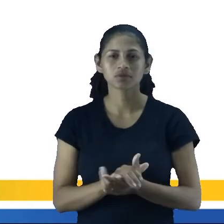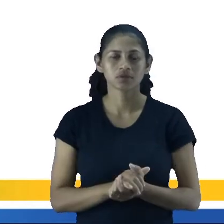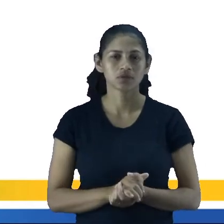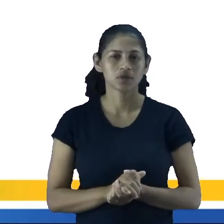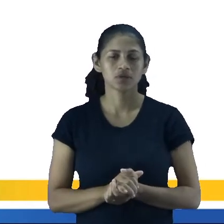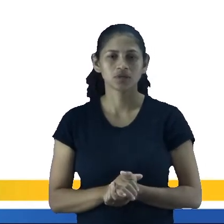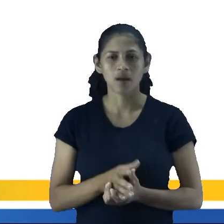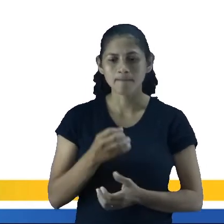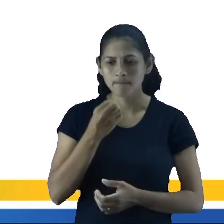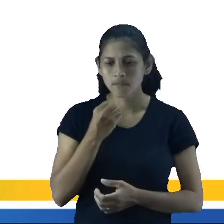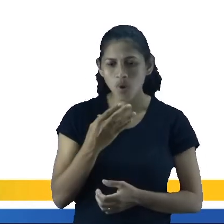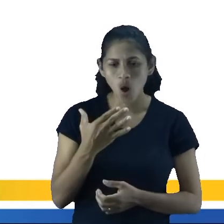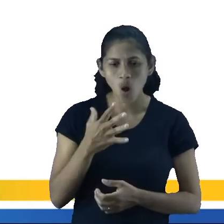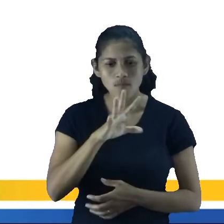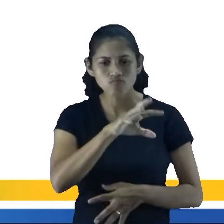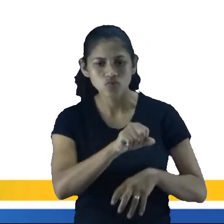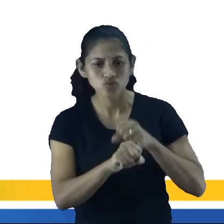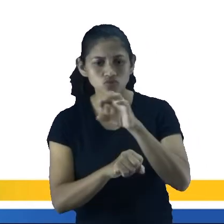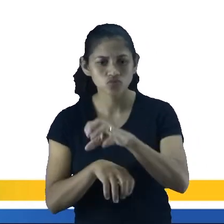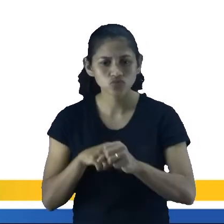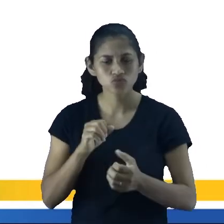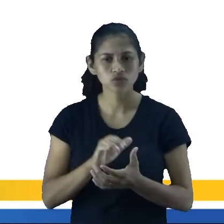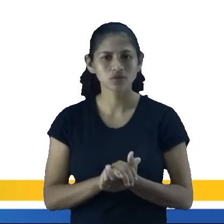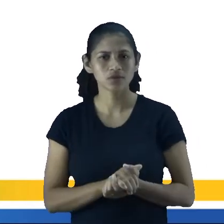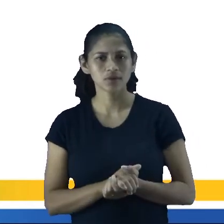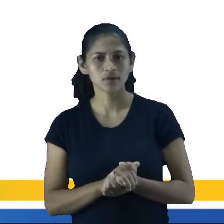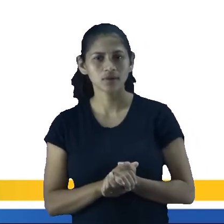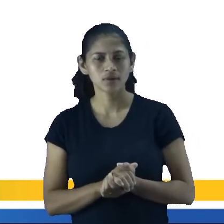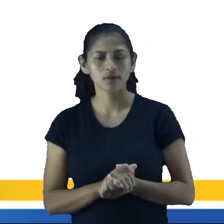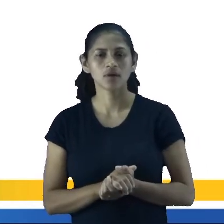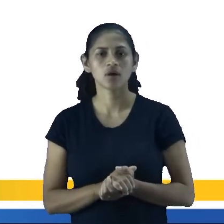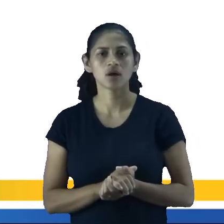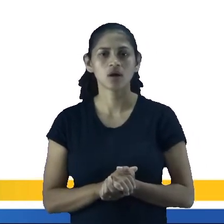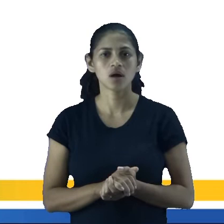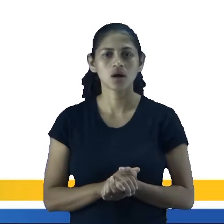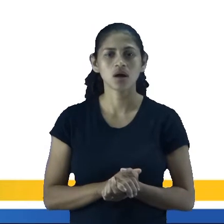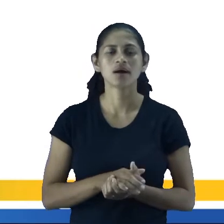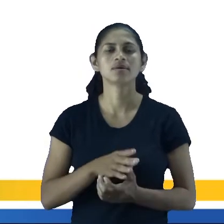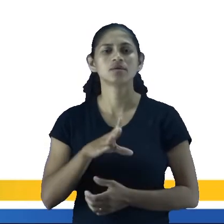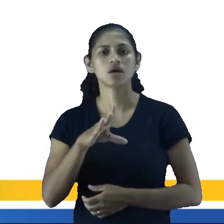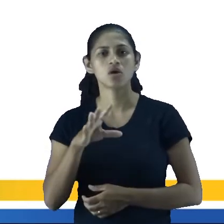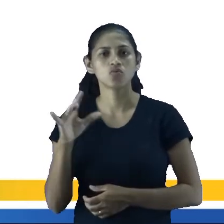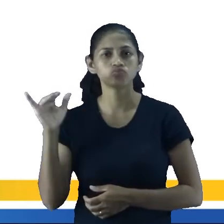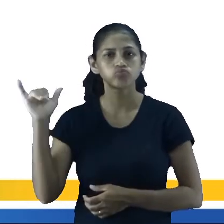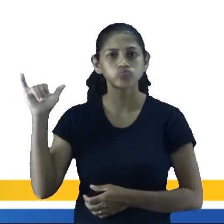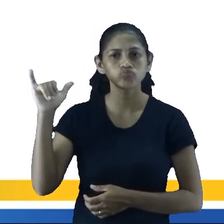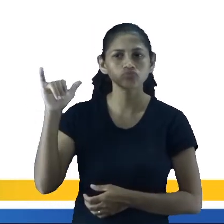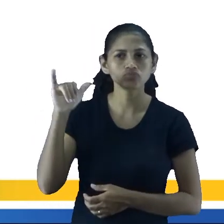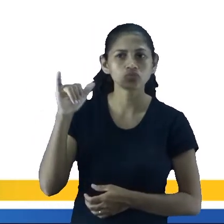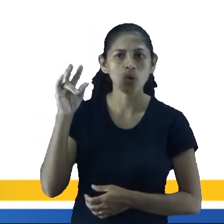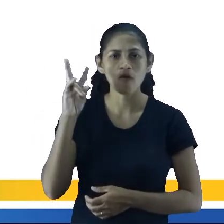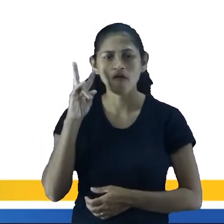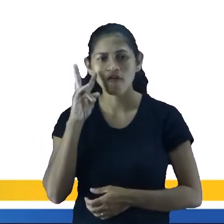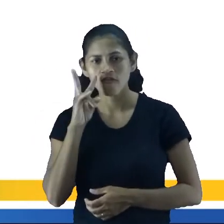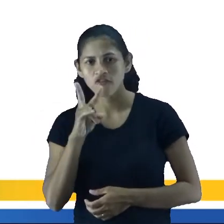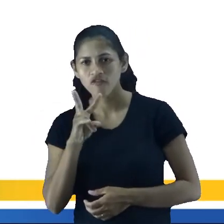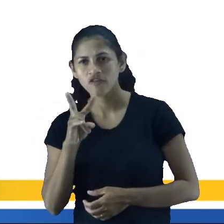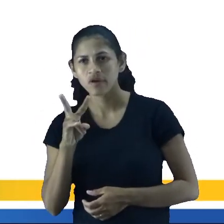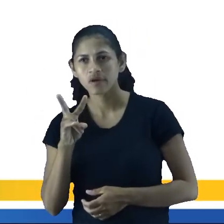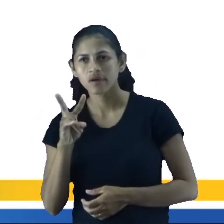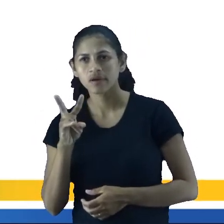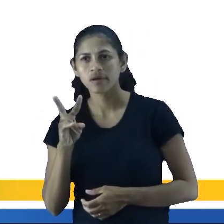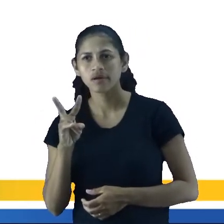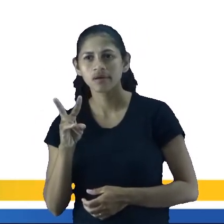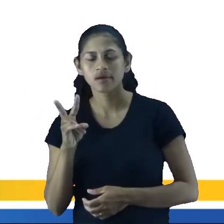pronto para colher, o drone vai, observa tudo e tem aí uma resposta para o dono da